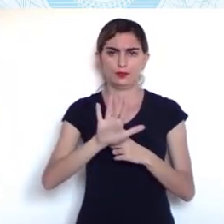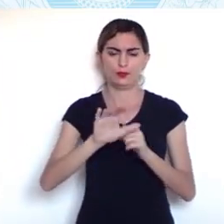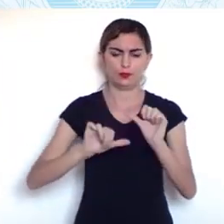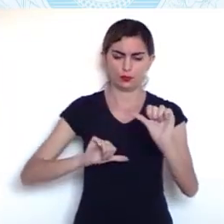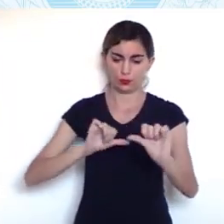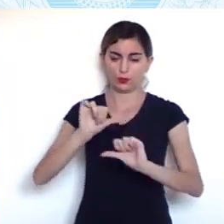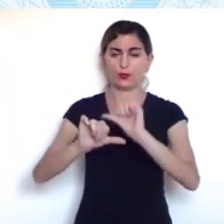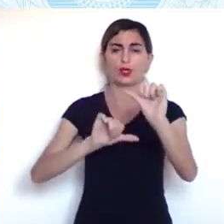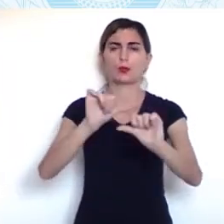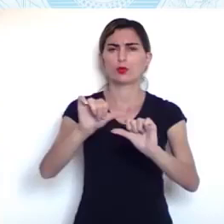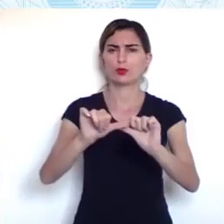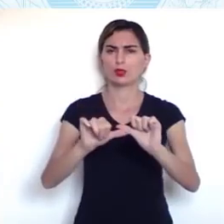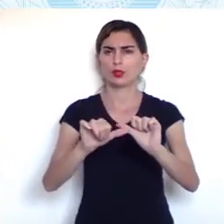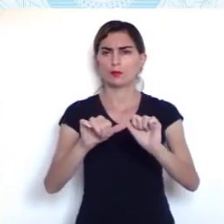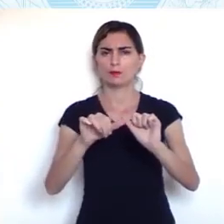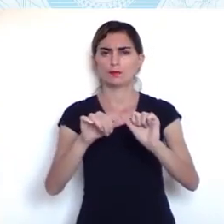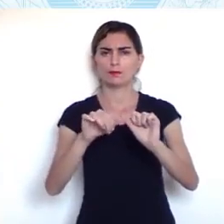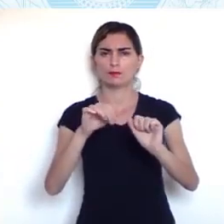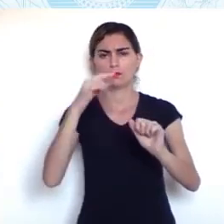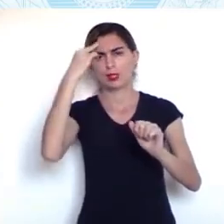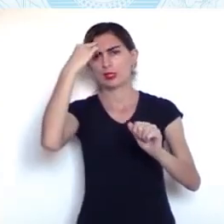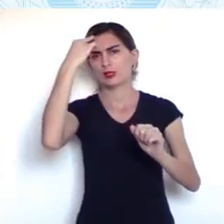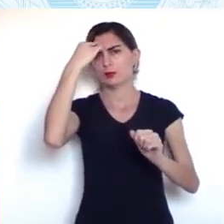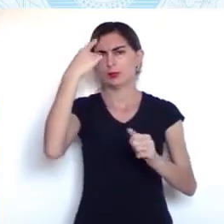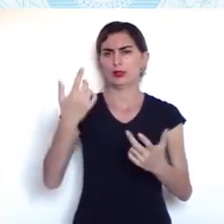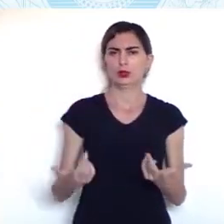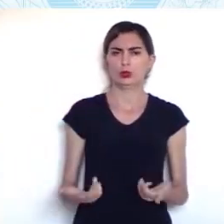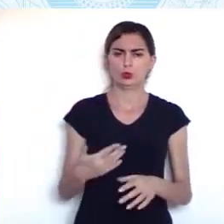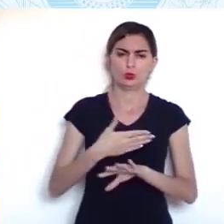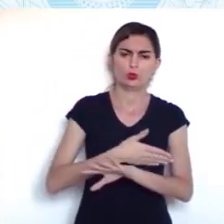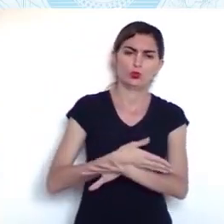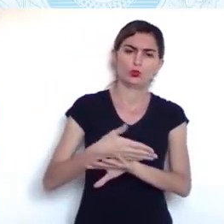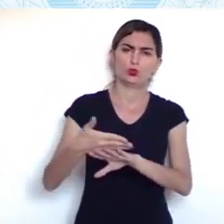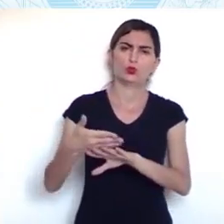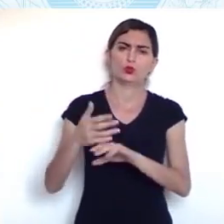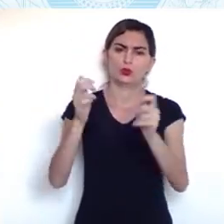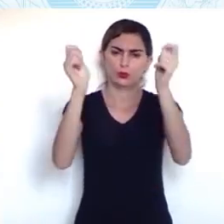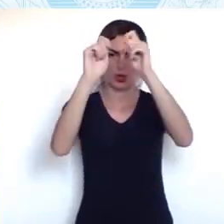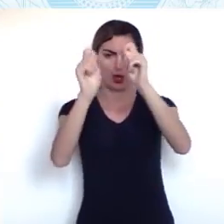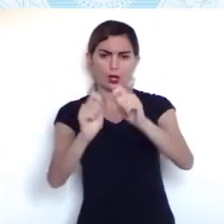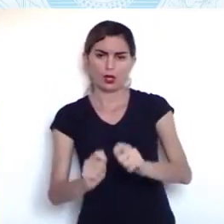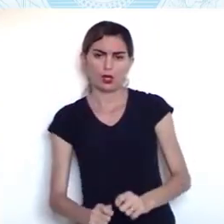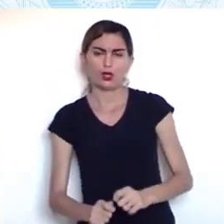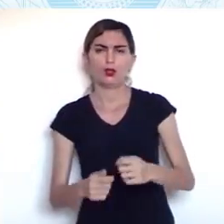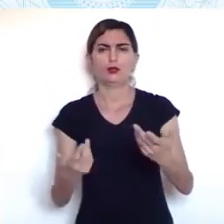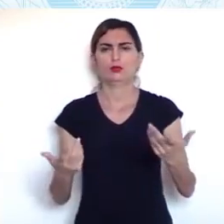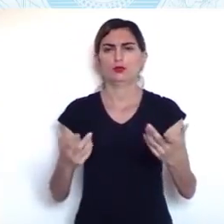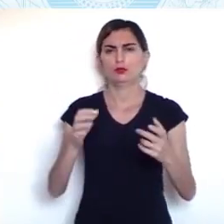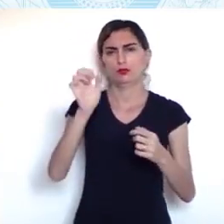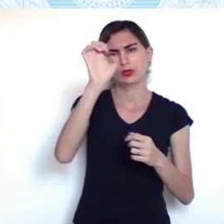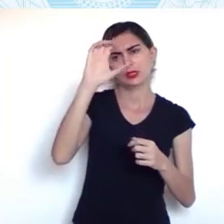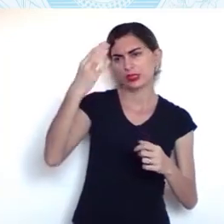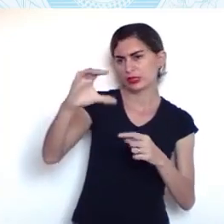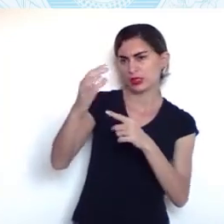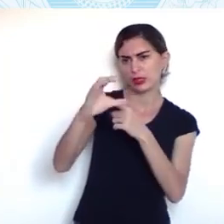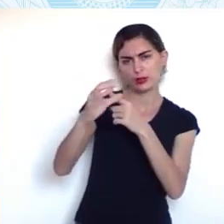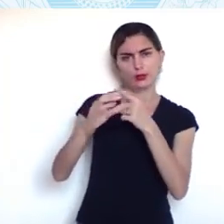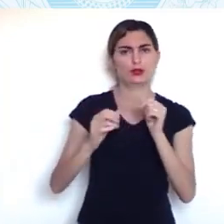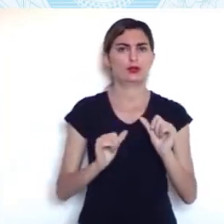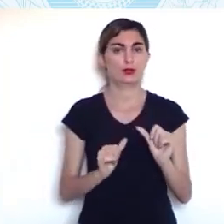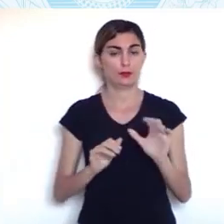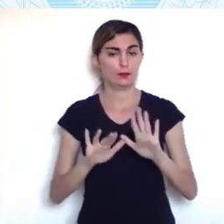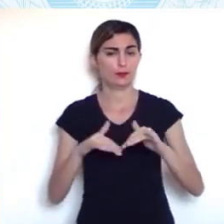europeia muda o que? Os paradigmas de pensamento no campo das artes, no campo da